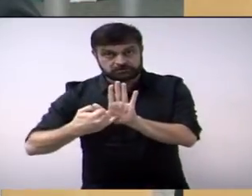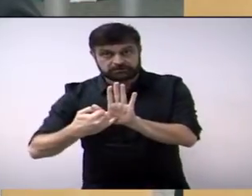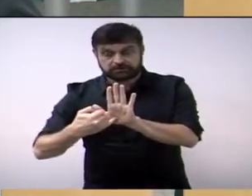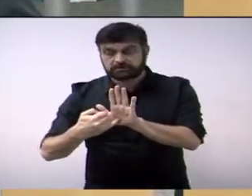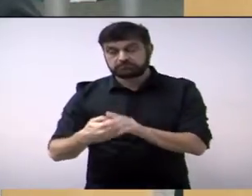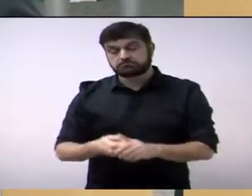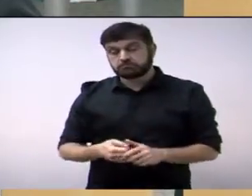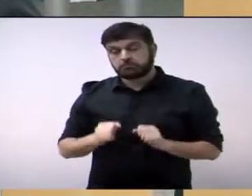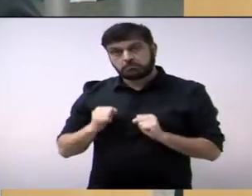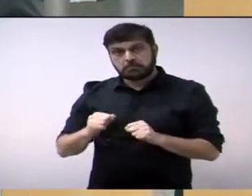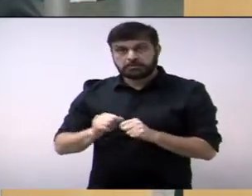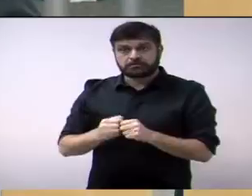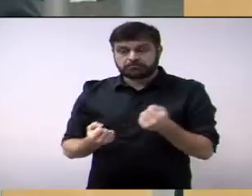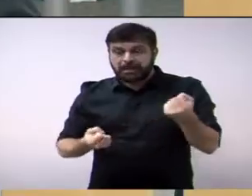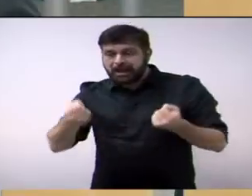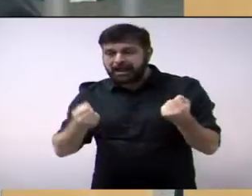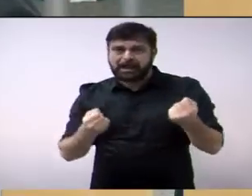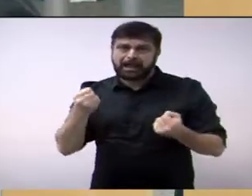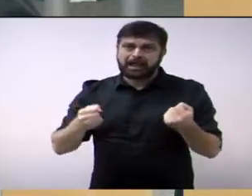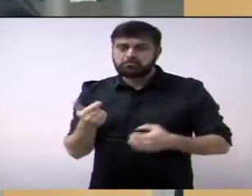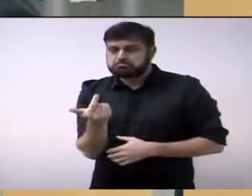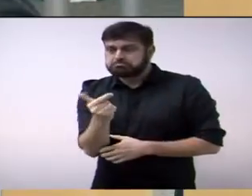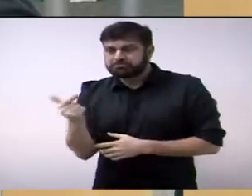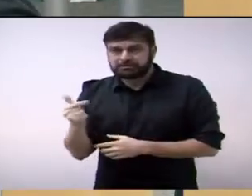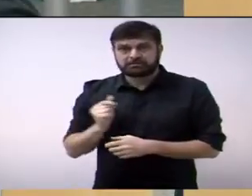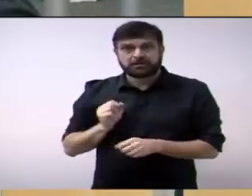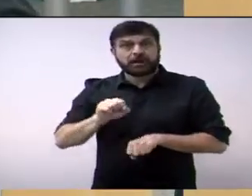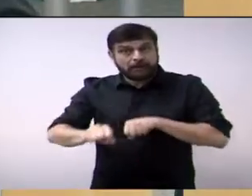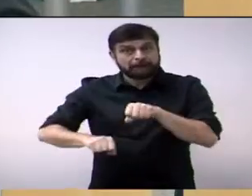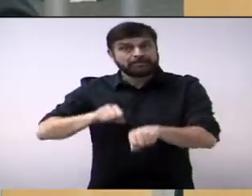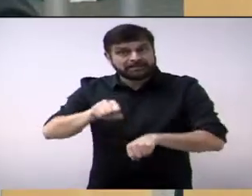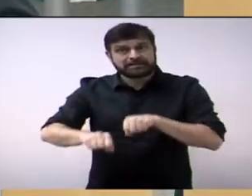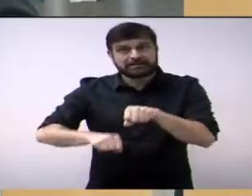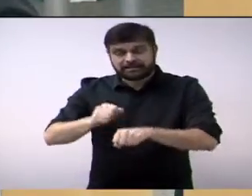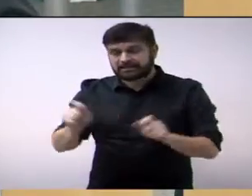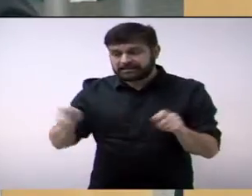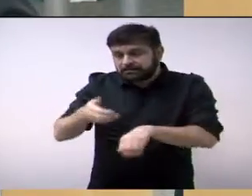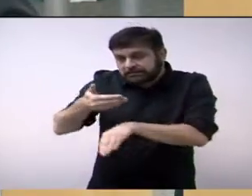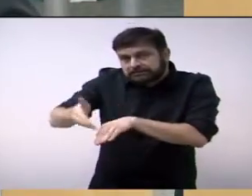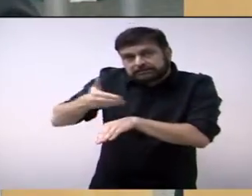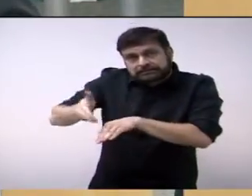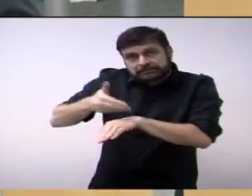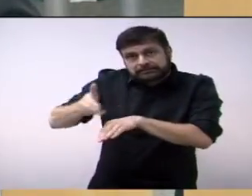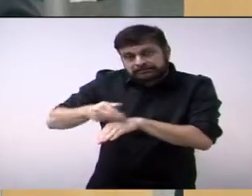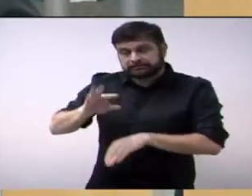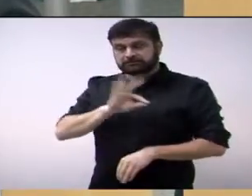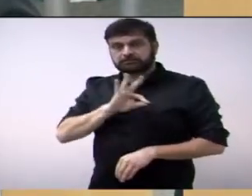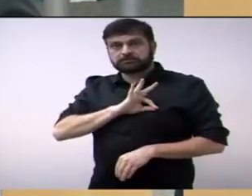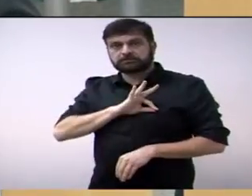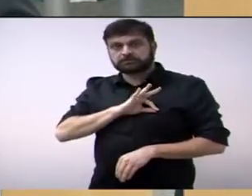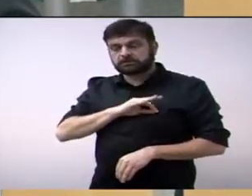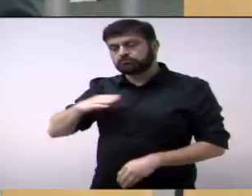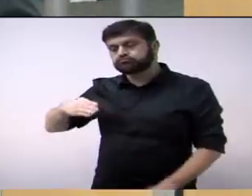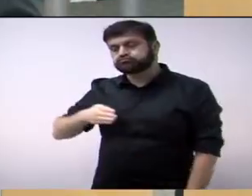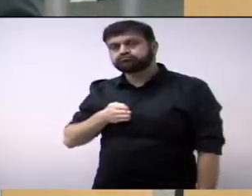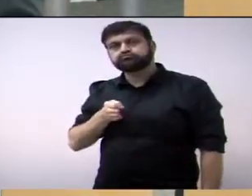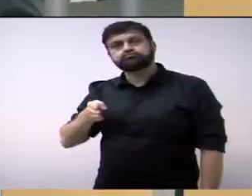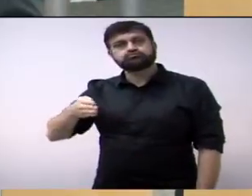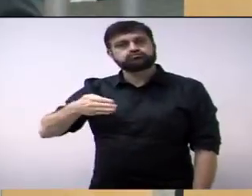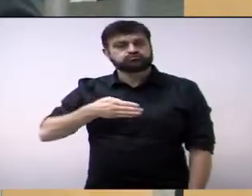repente, mesmo sem viatura, comprando algumas bikes, a gente poderia treinar os guardas para estar naquela região